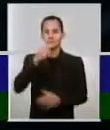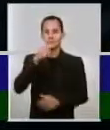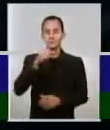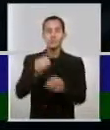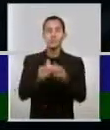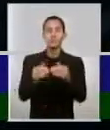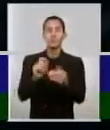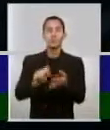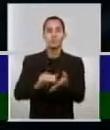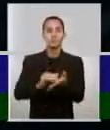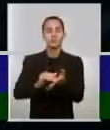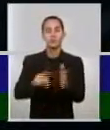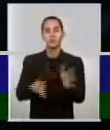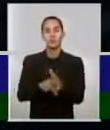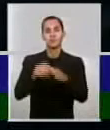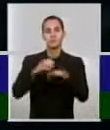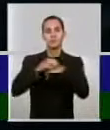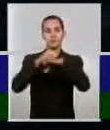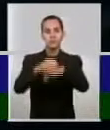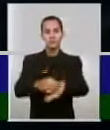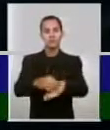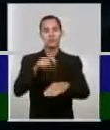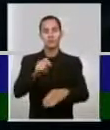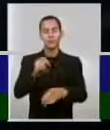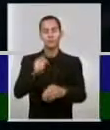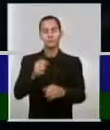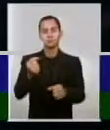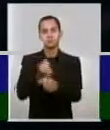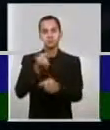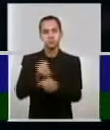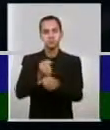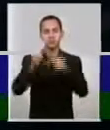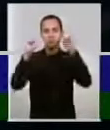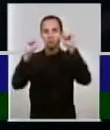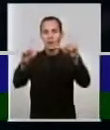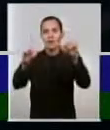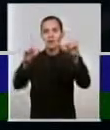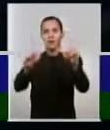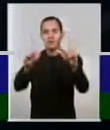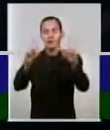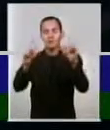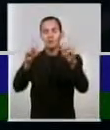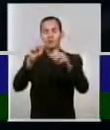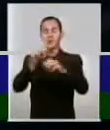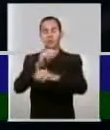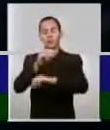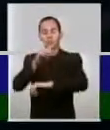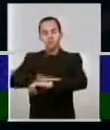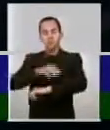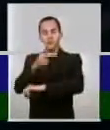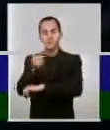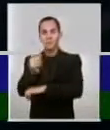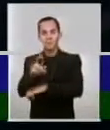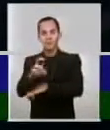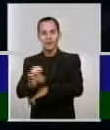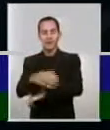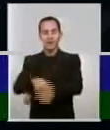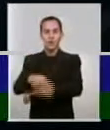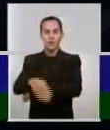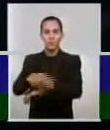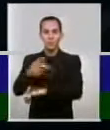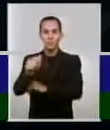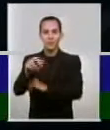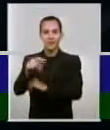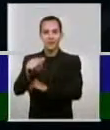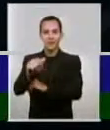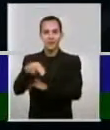que solicita a Secretaria de Trânsito e Transportes a implantação de placas de sinalização indicando pare na rua Rio Paranaíba,